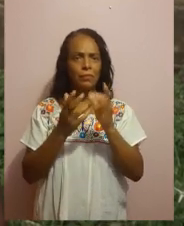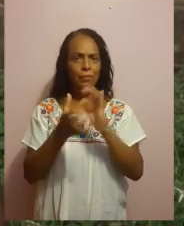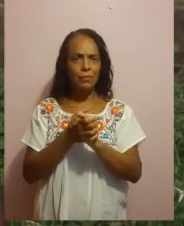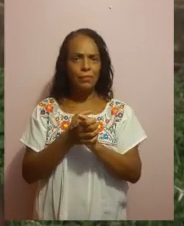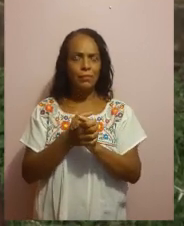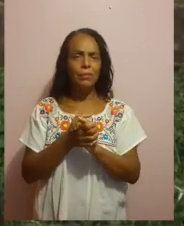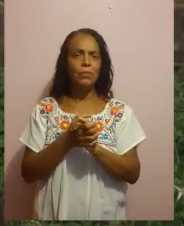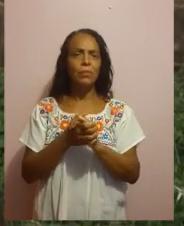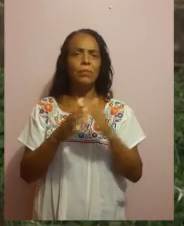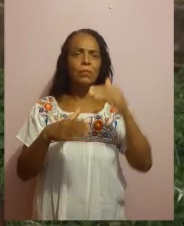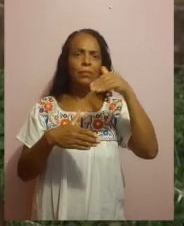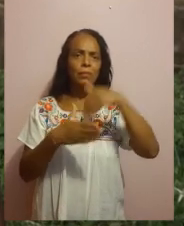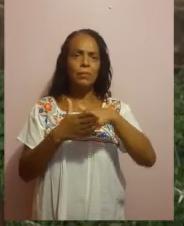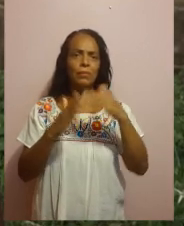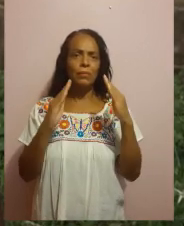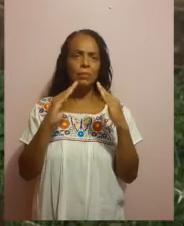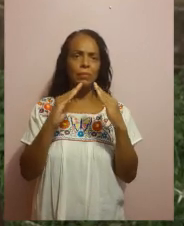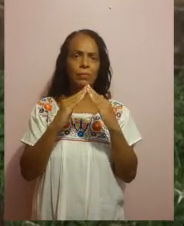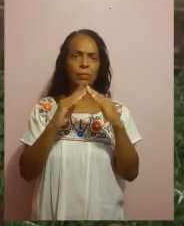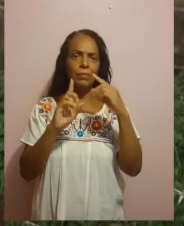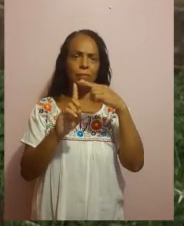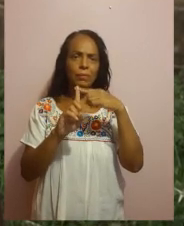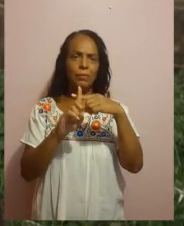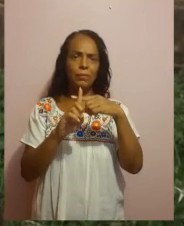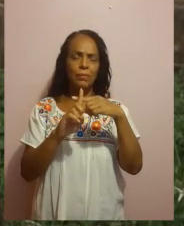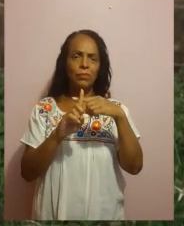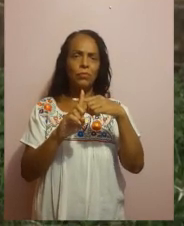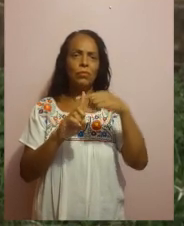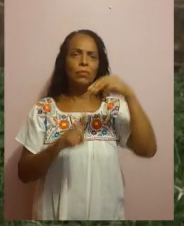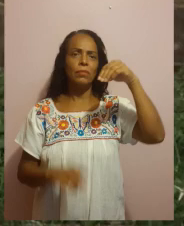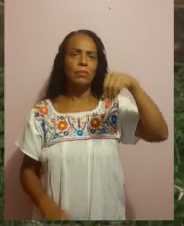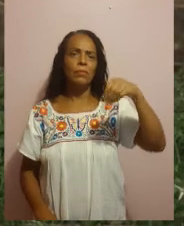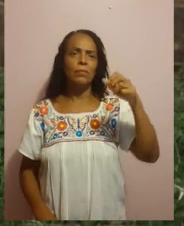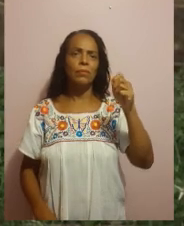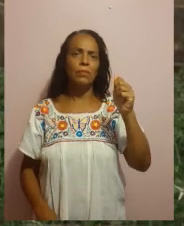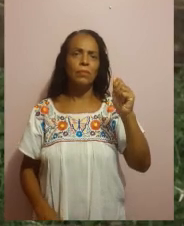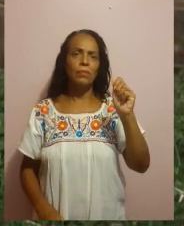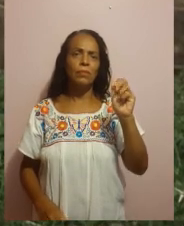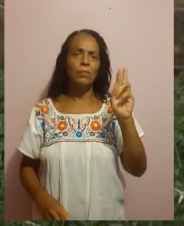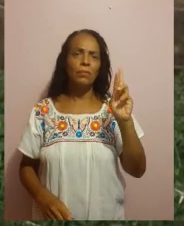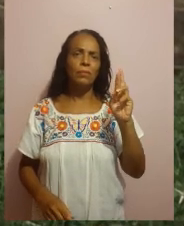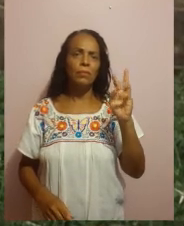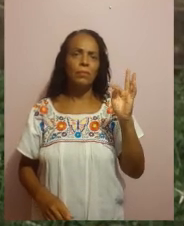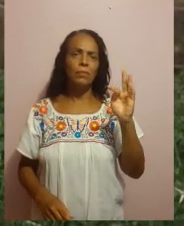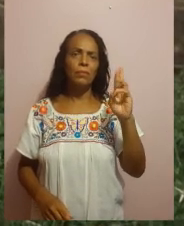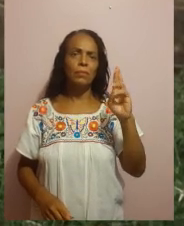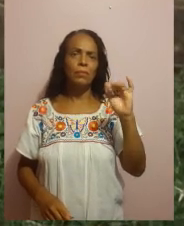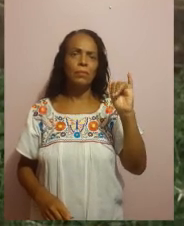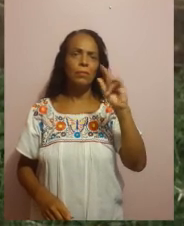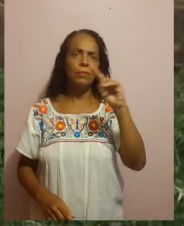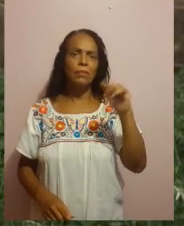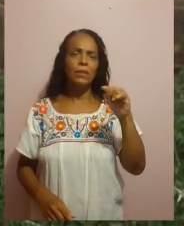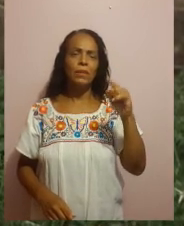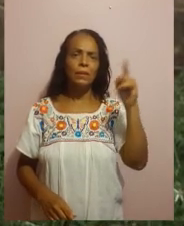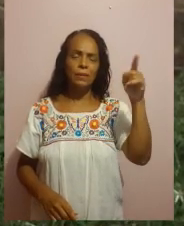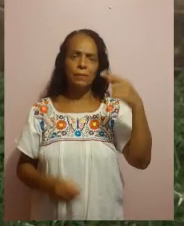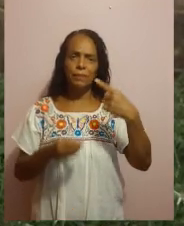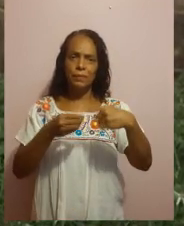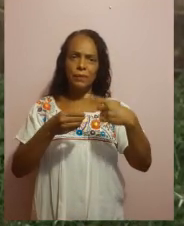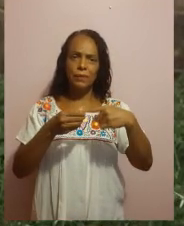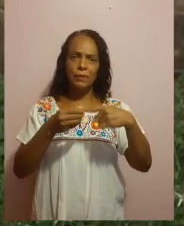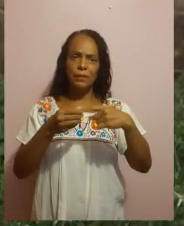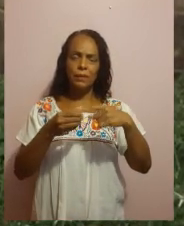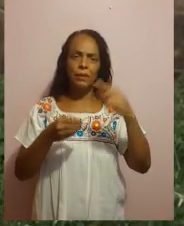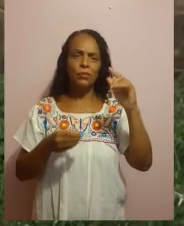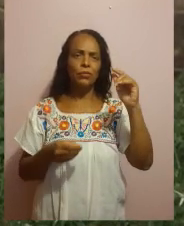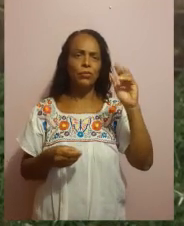da cidade de Rio Branco. Aí, olha, eu abro aqui um parêntese para